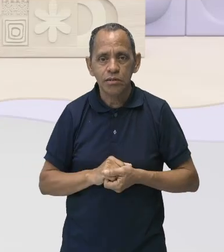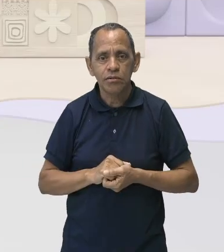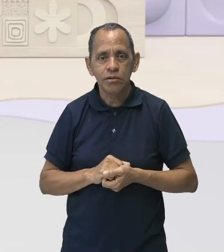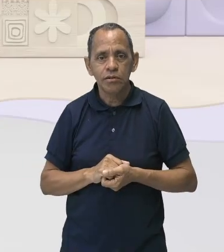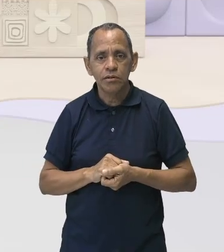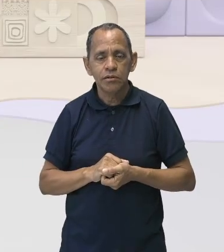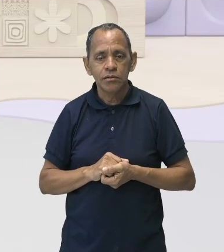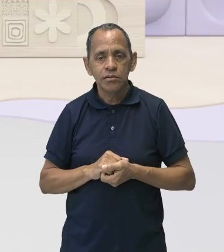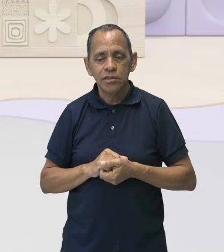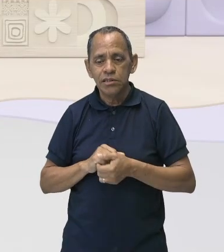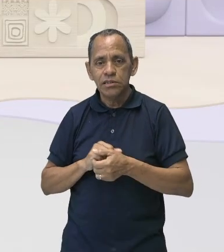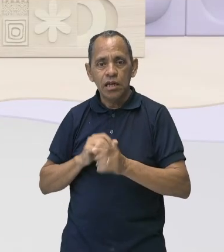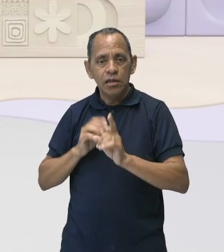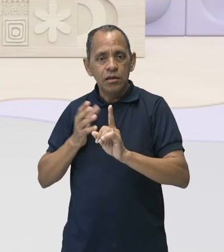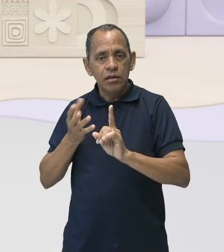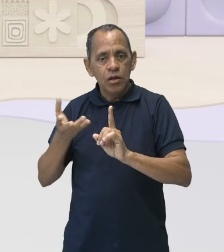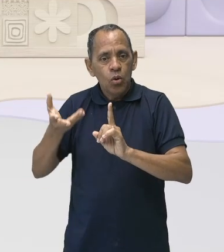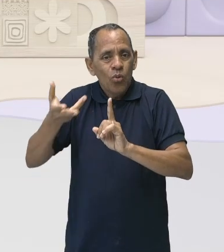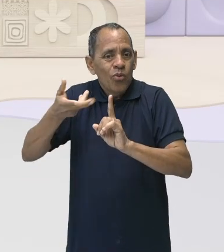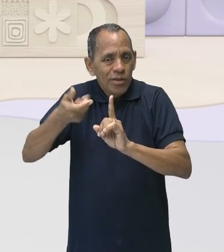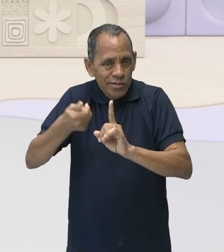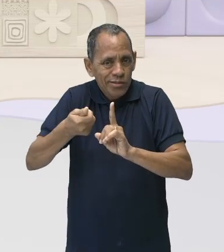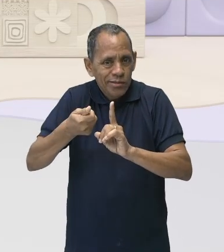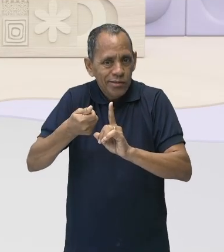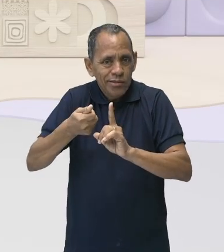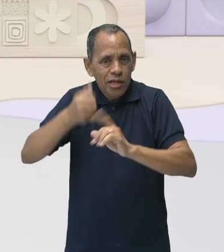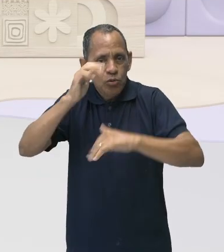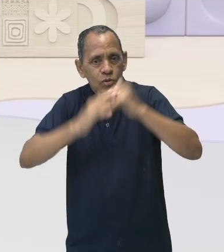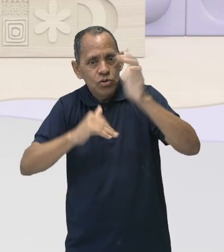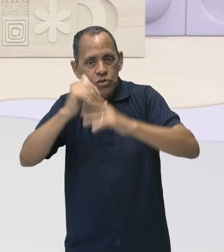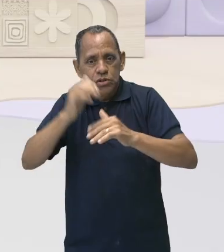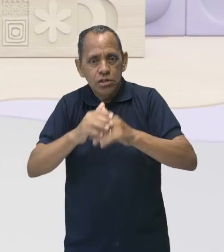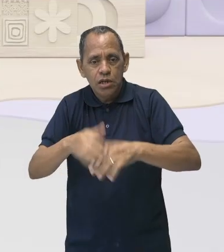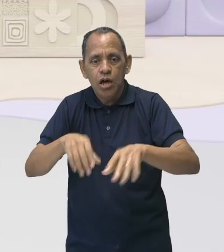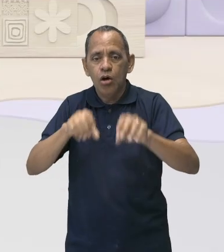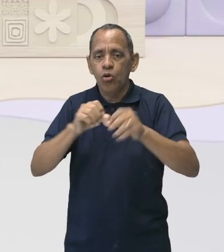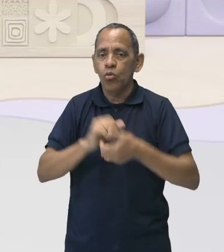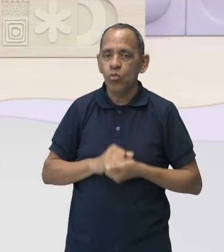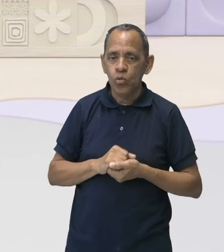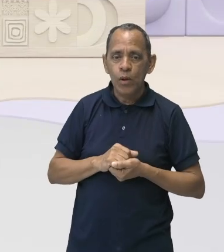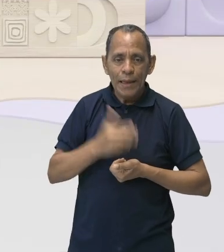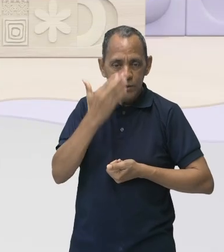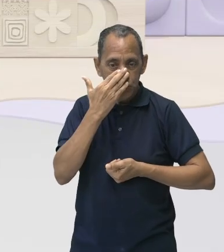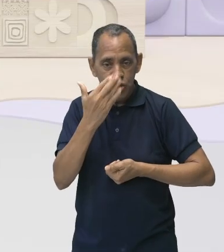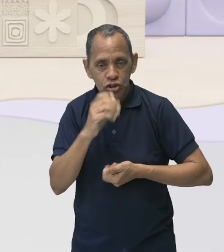dessa qualificação profissional, diante da educação, que, de certa forma,